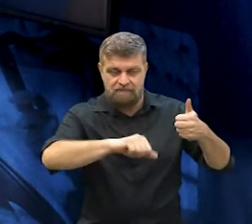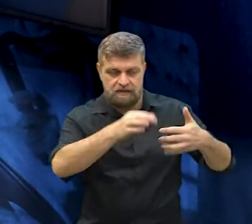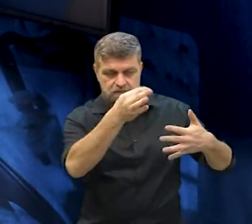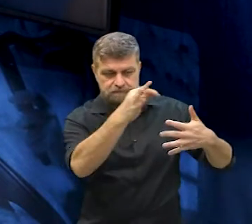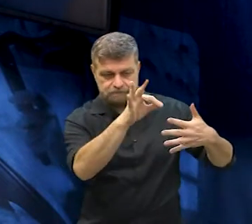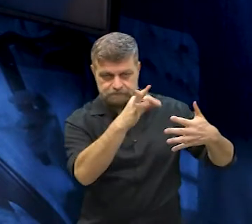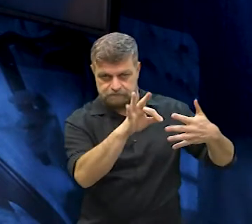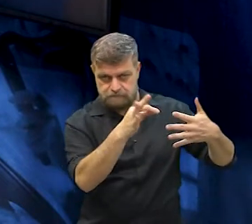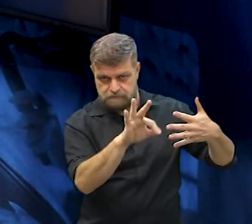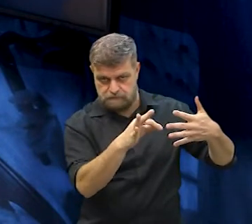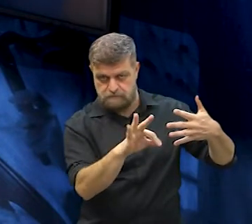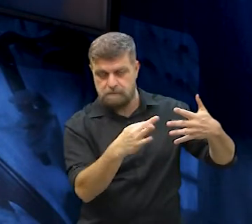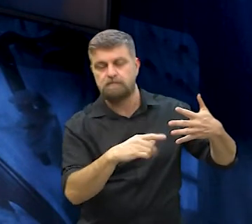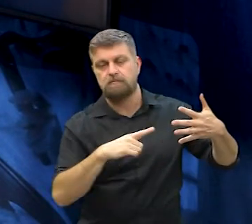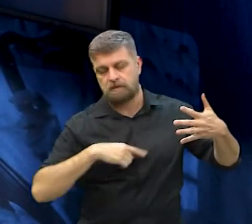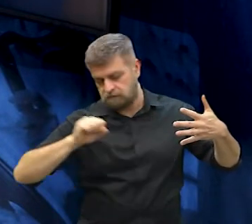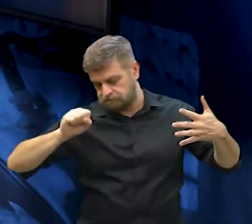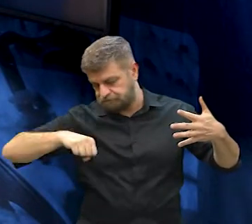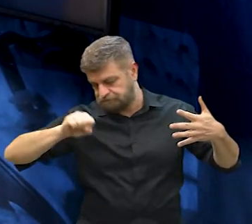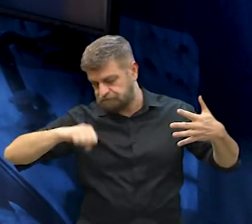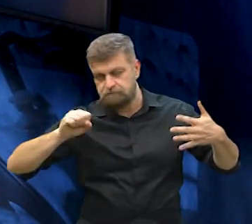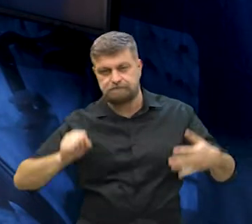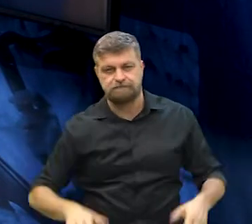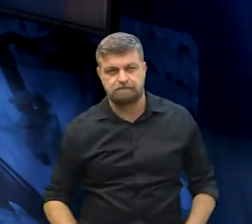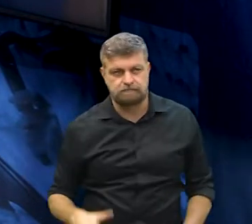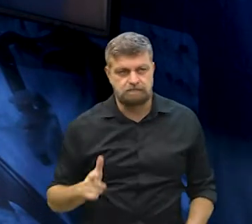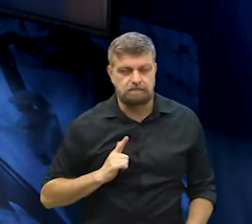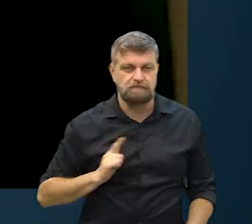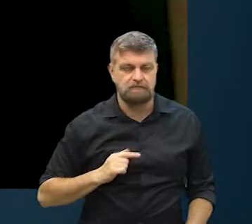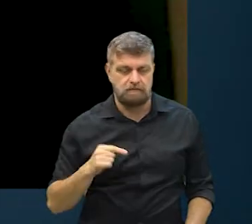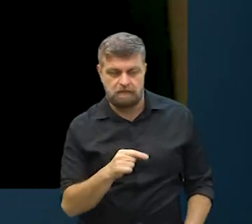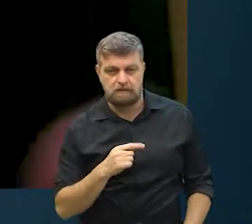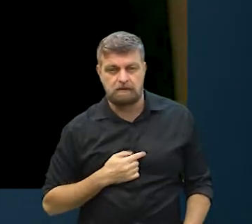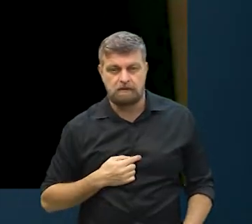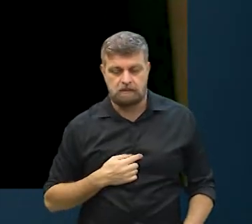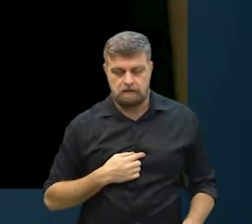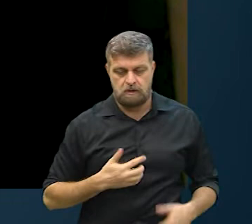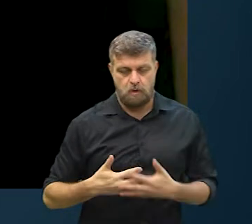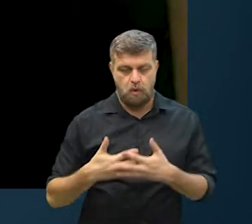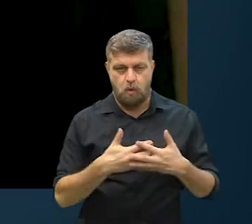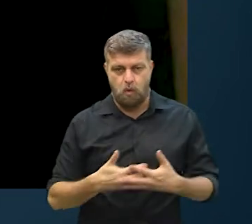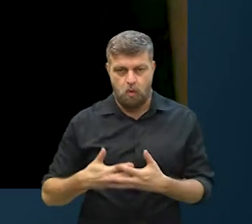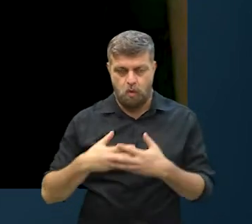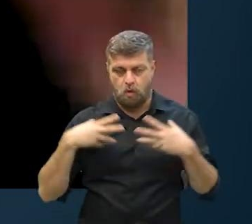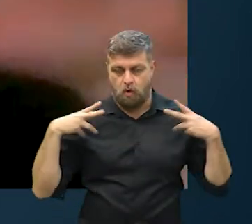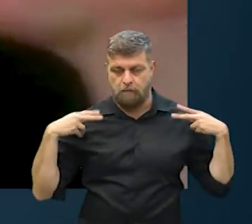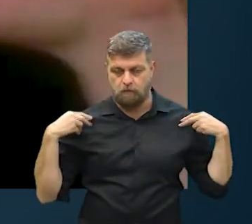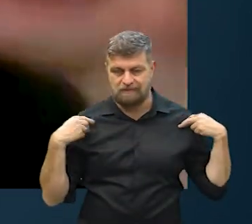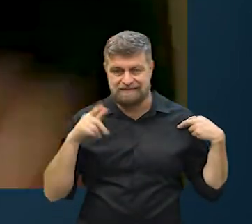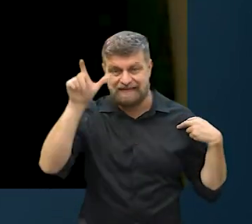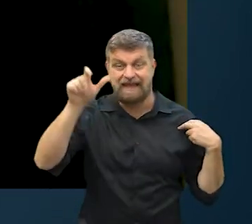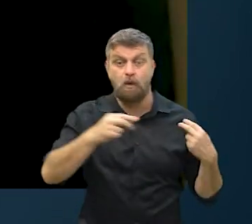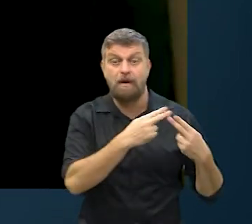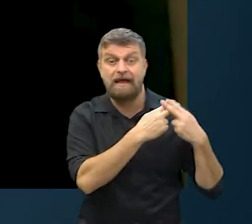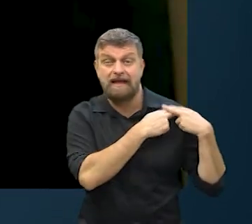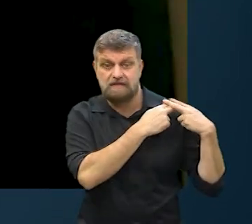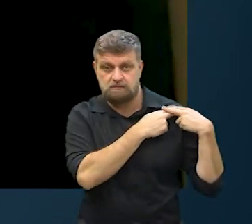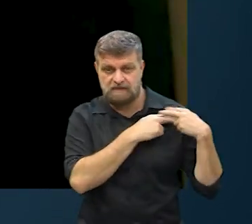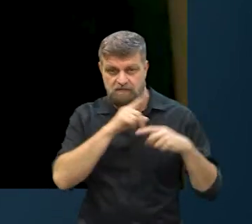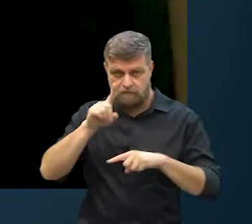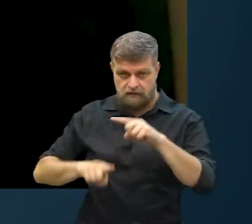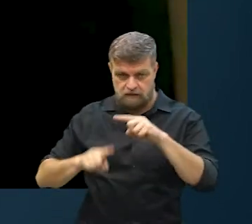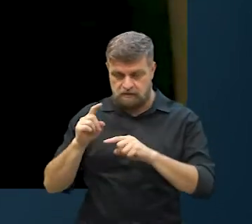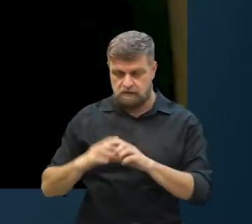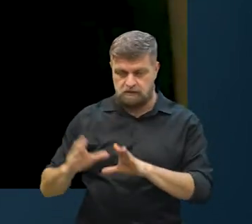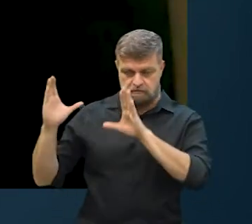é avaliado segundo alguns critérios, e ele é avaliado pelo motorista que é o tutor daquela carga, né,